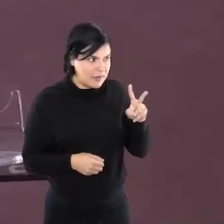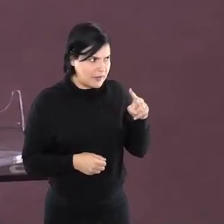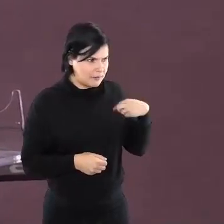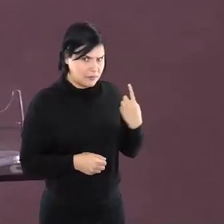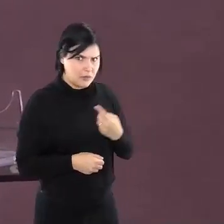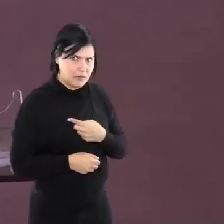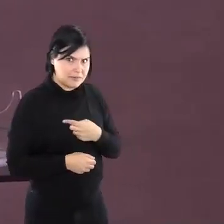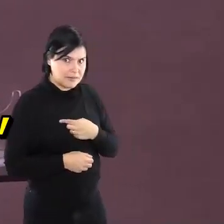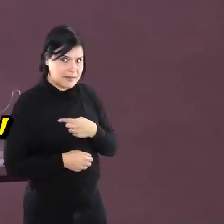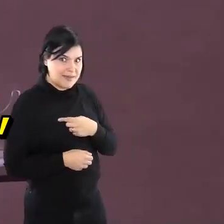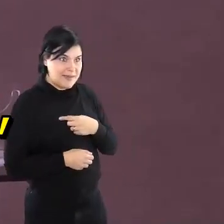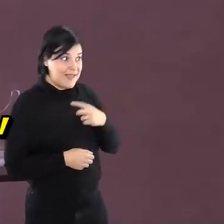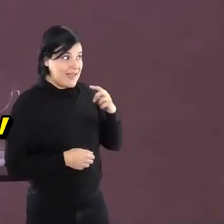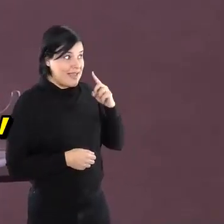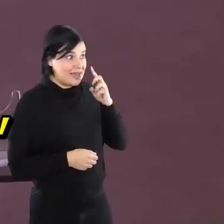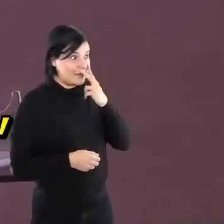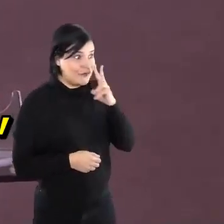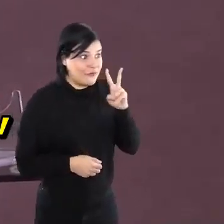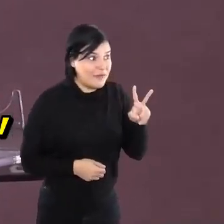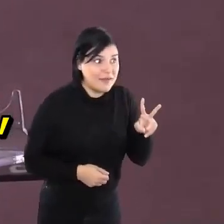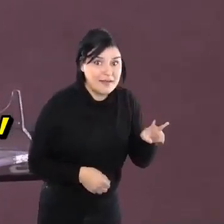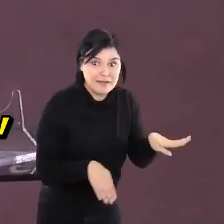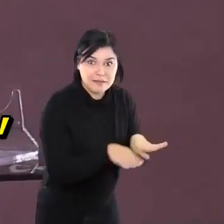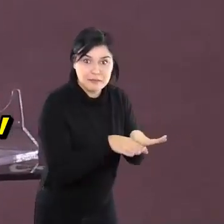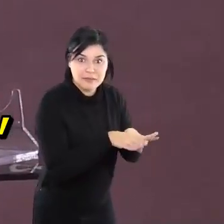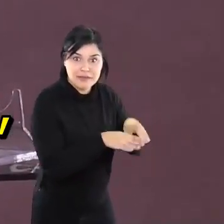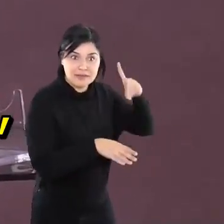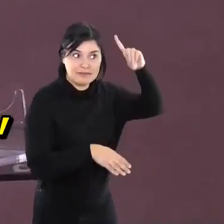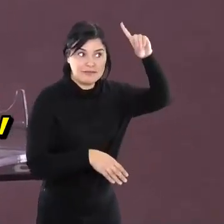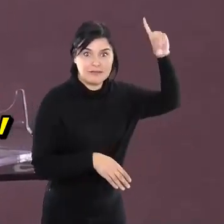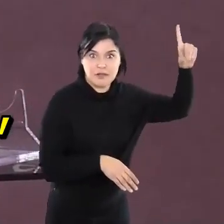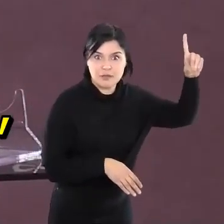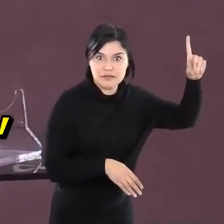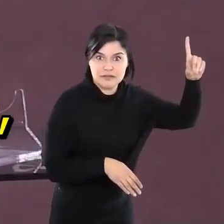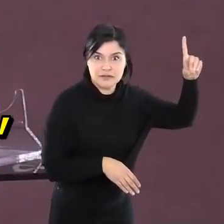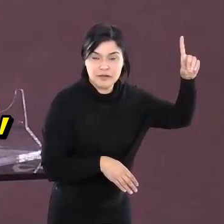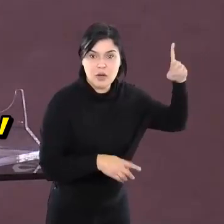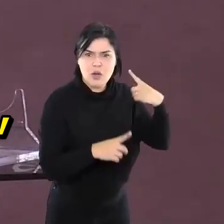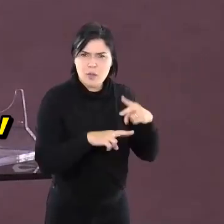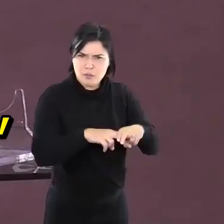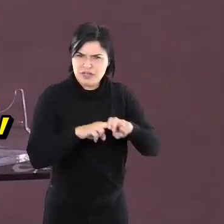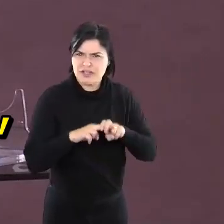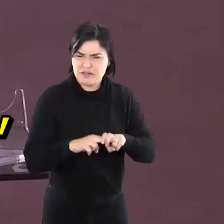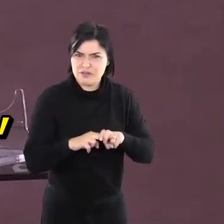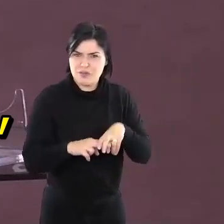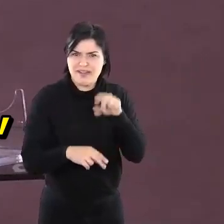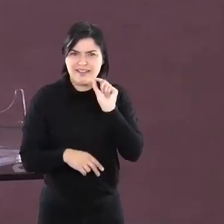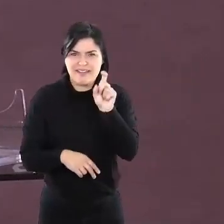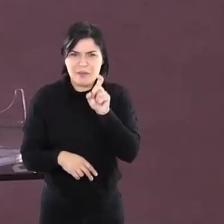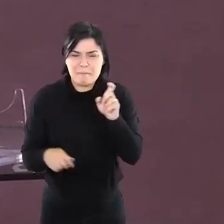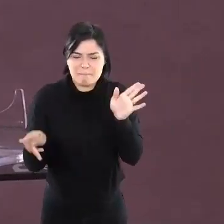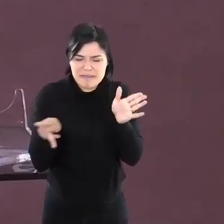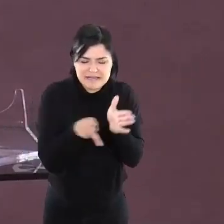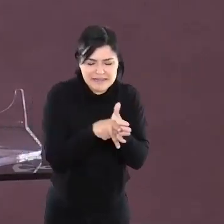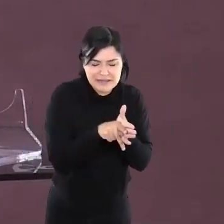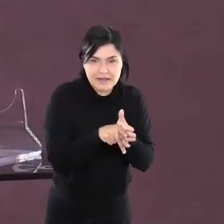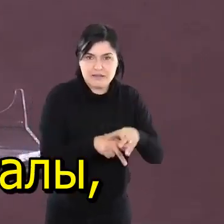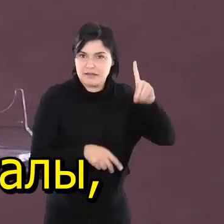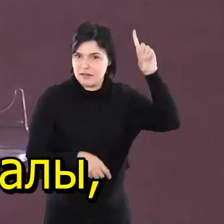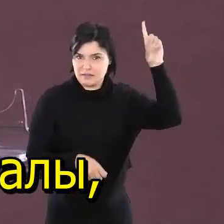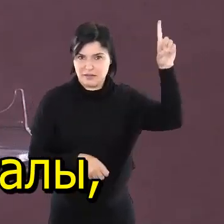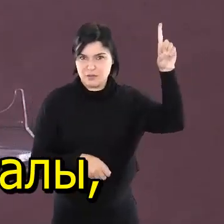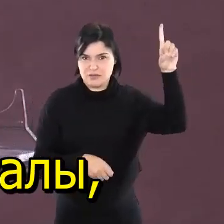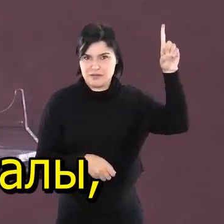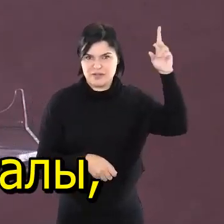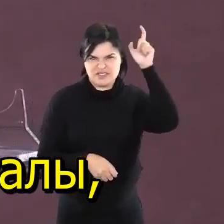nós. Por isso que aquele que é de Deus, o maligno não lhe toca.